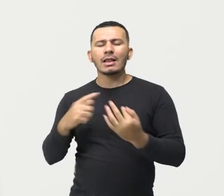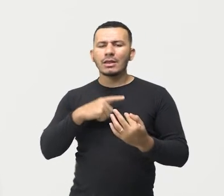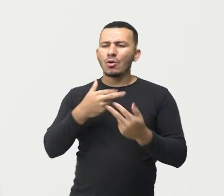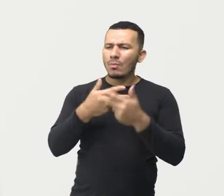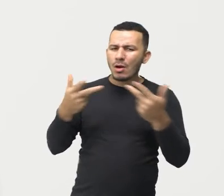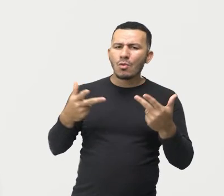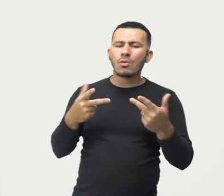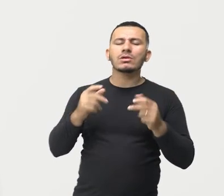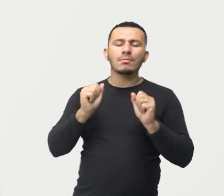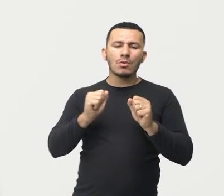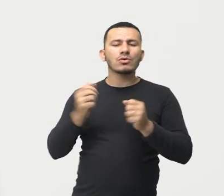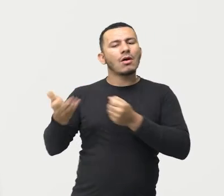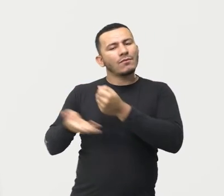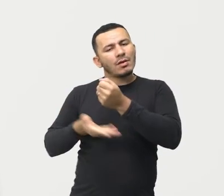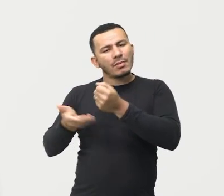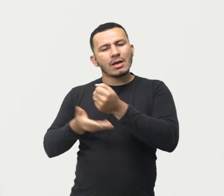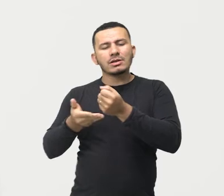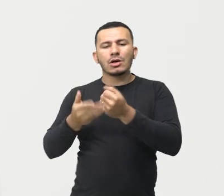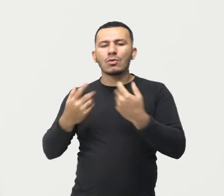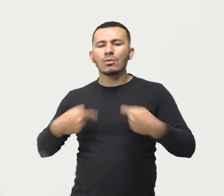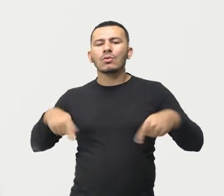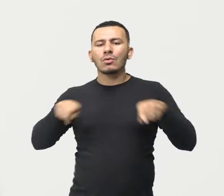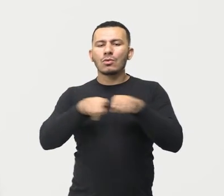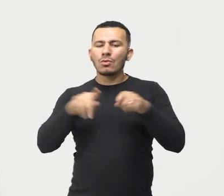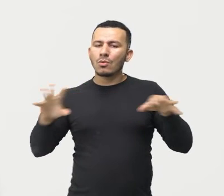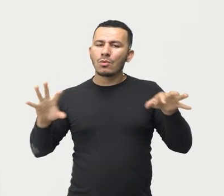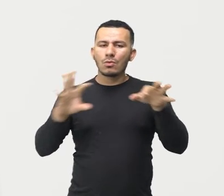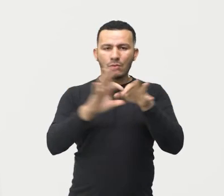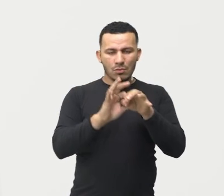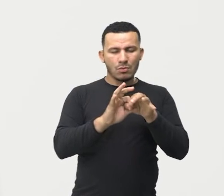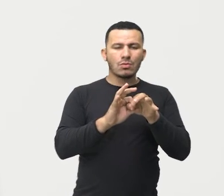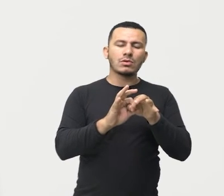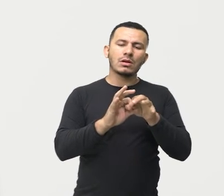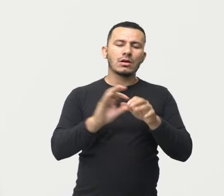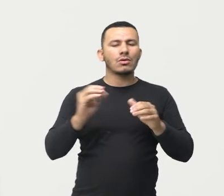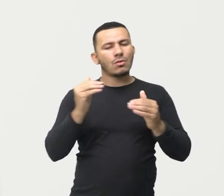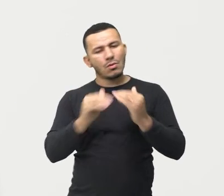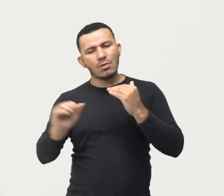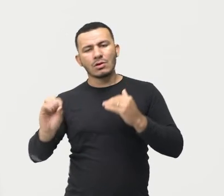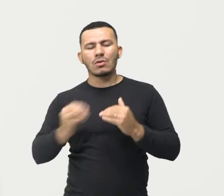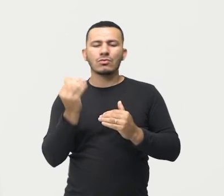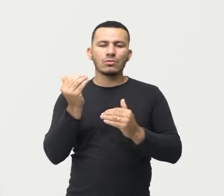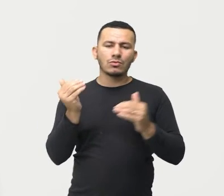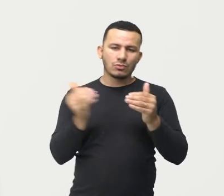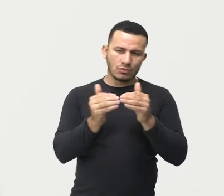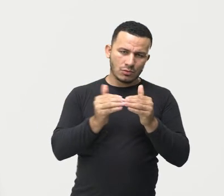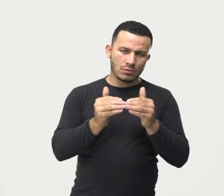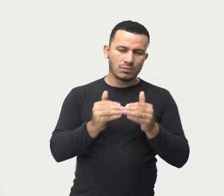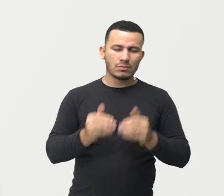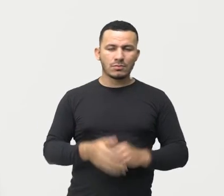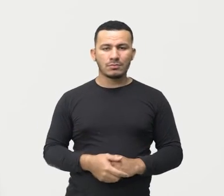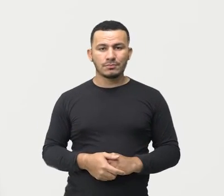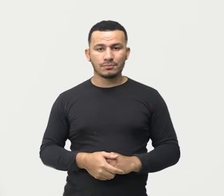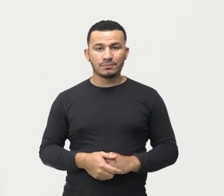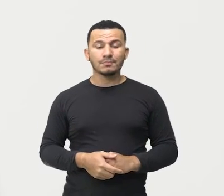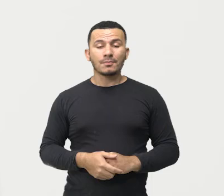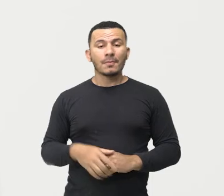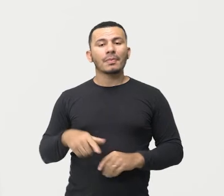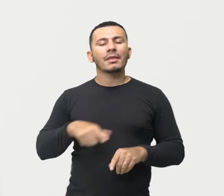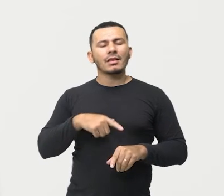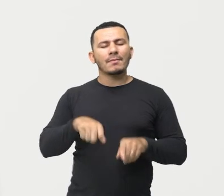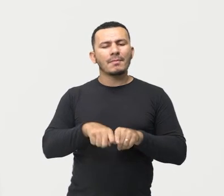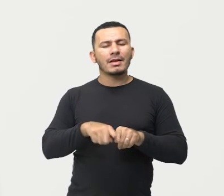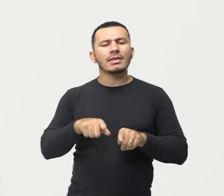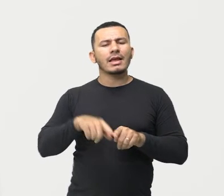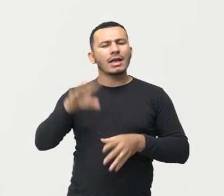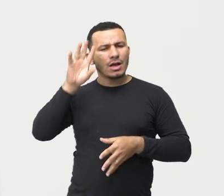ser fundamentação para concordar com algo ou discordar com algo, tá bom? Por final, há uma